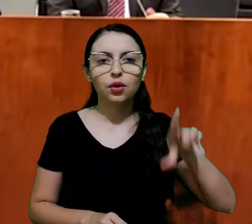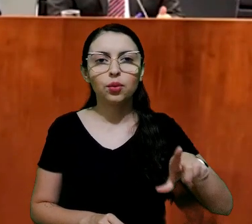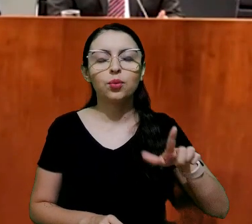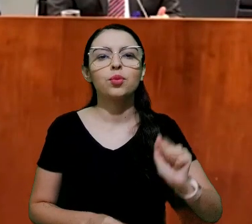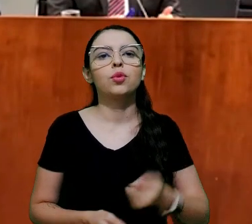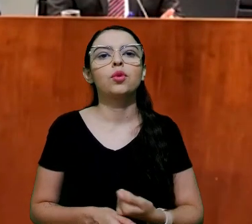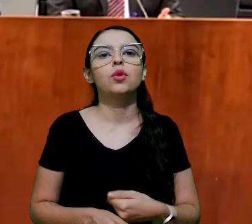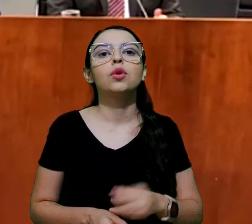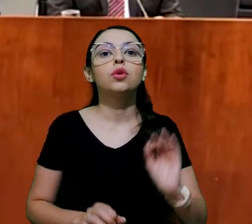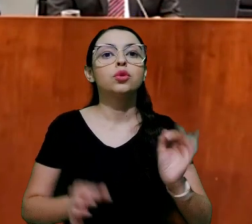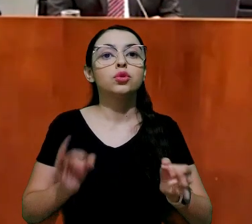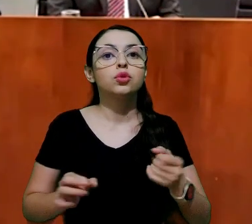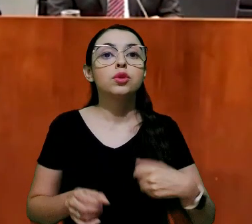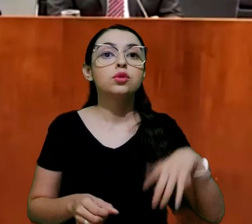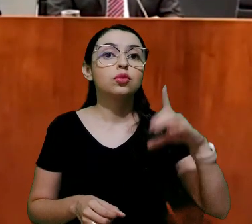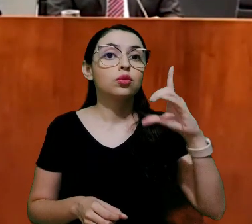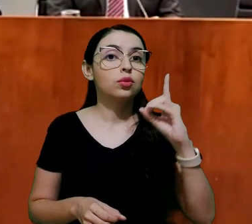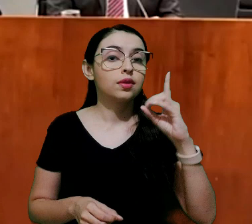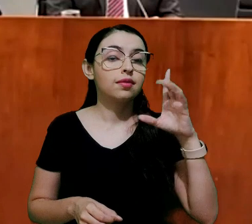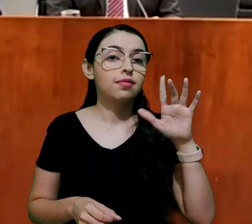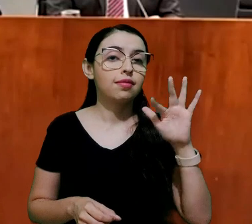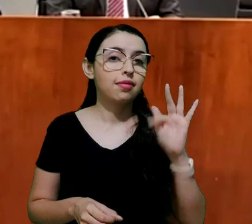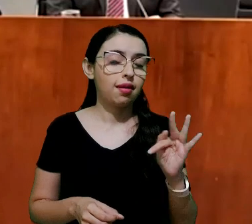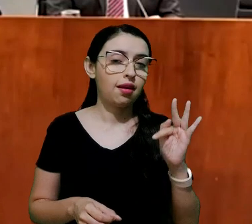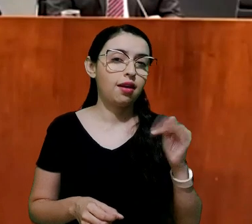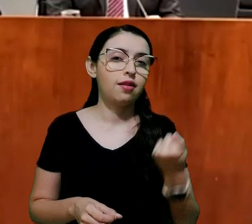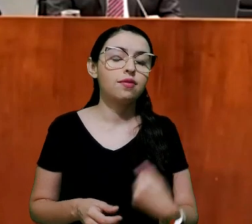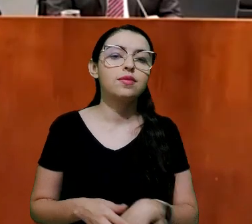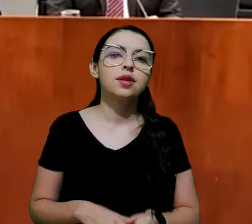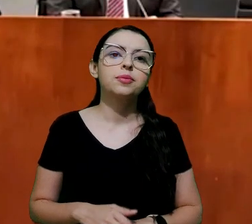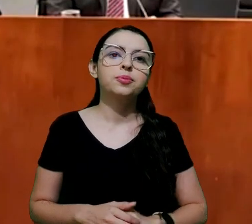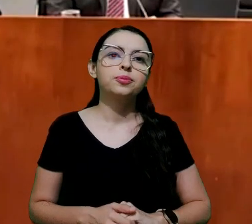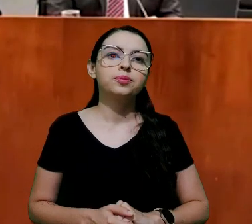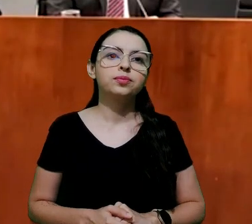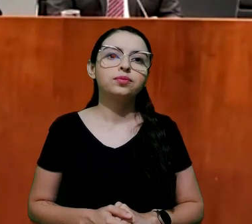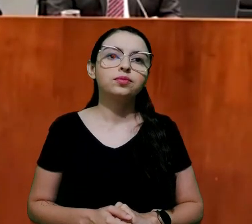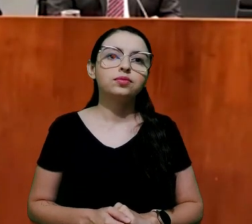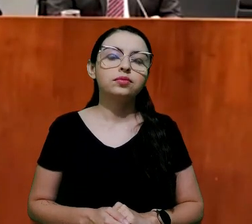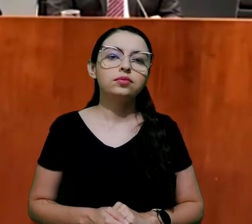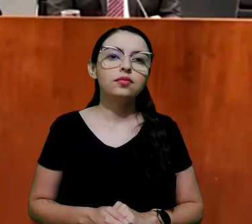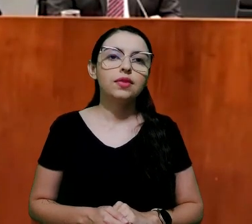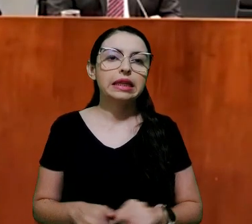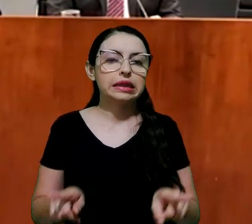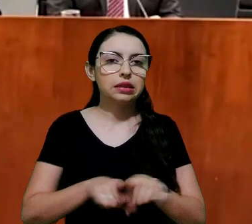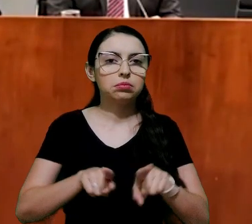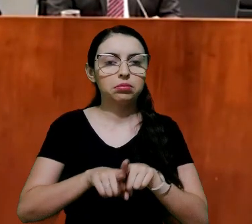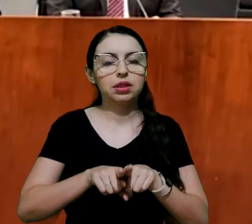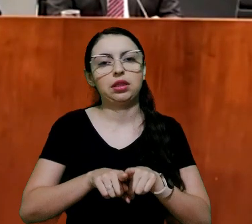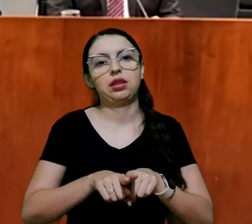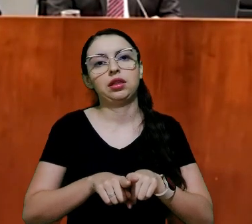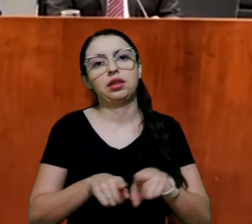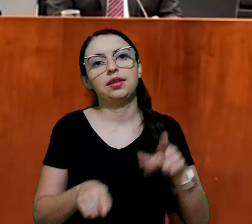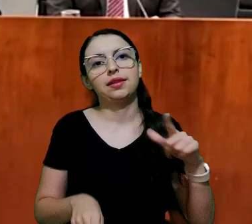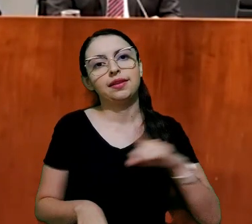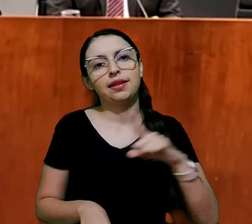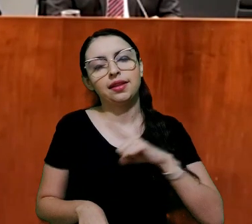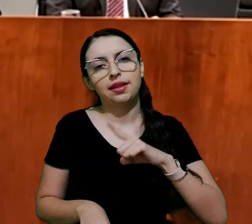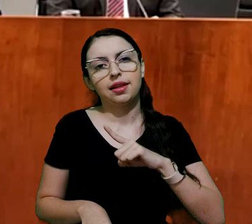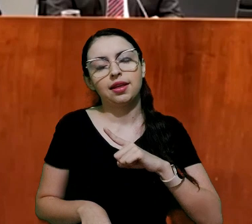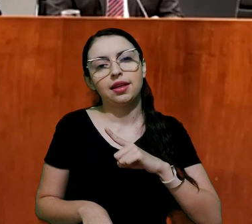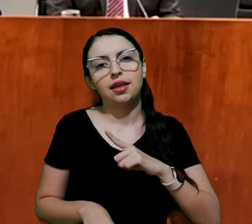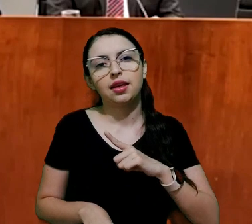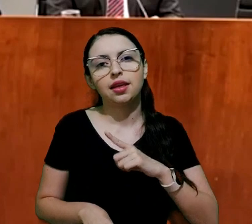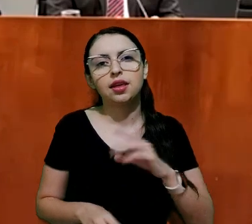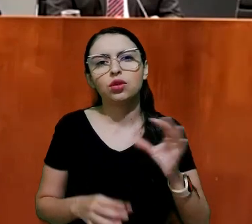professor, autor de obras, bastante conhecido, que também terá como debatedor o professor Gustavo Raical. Amanhã,